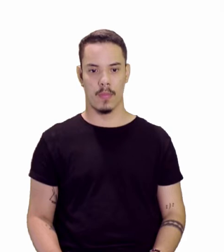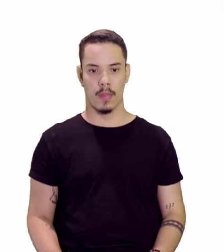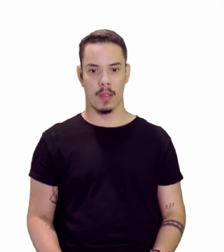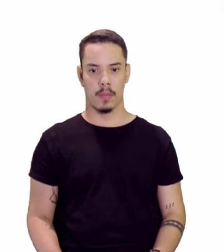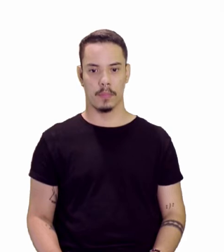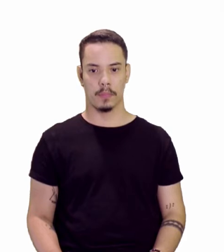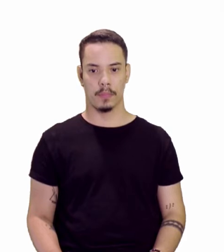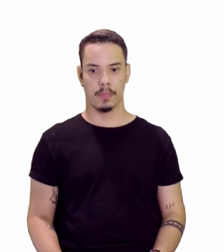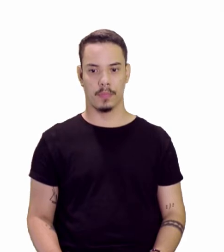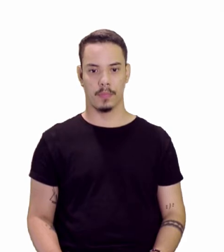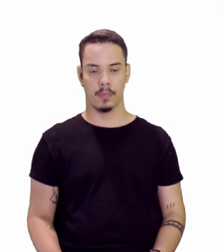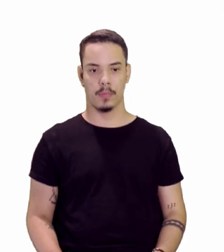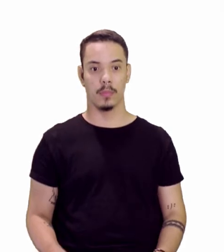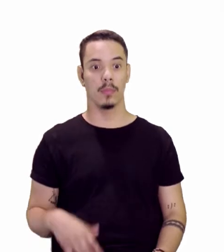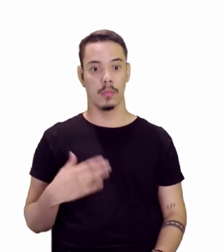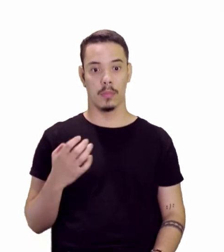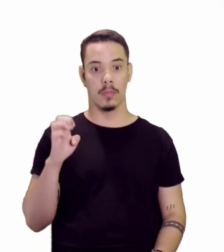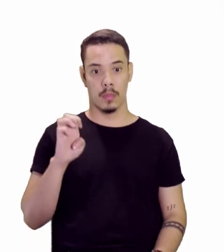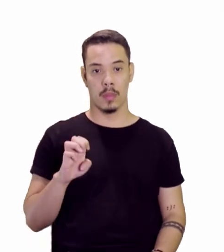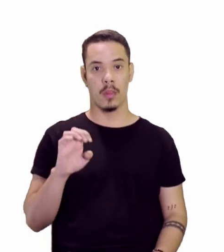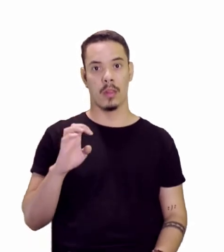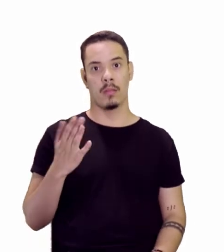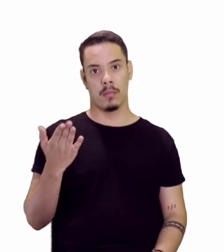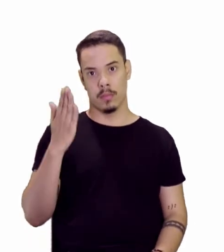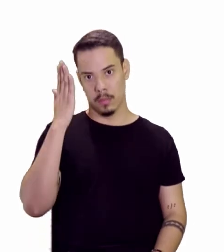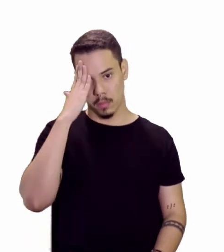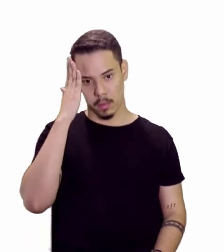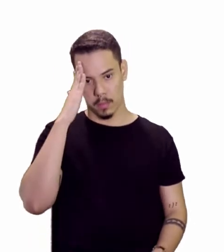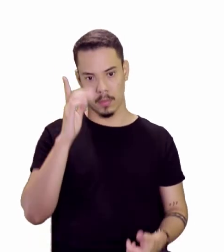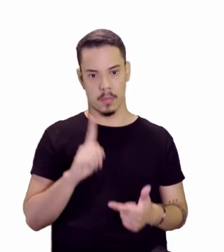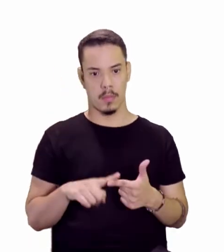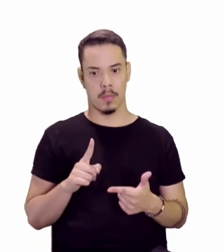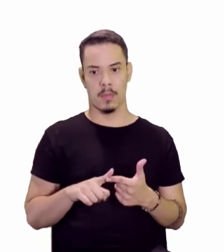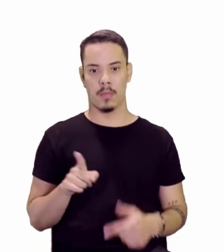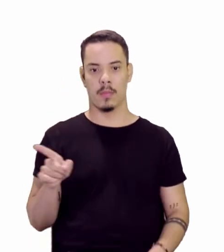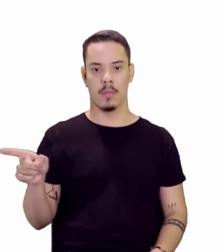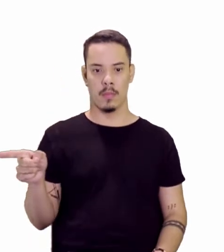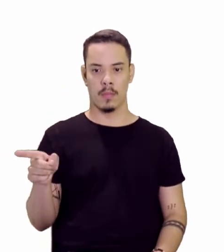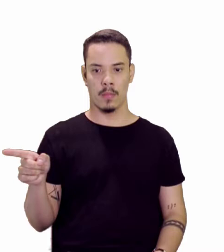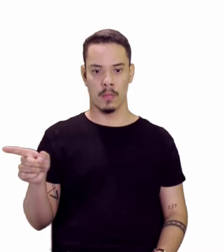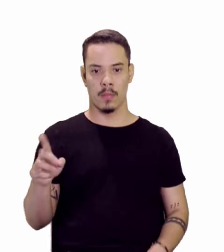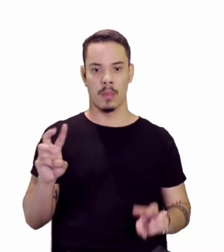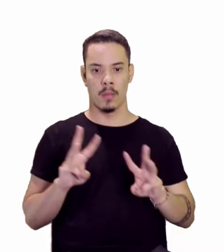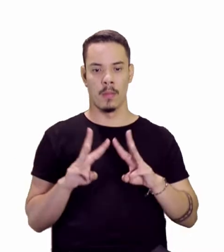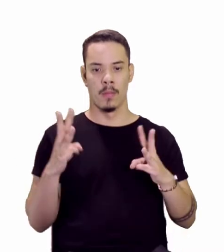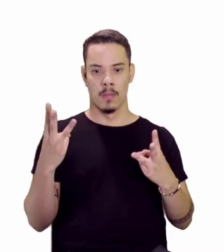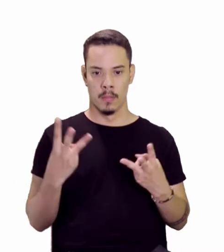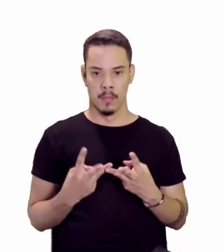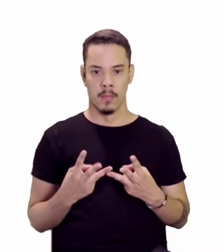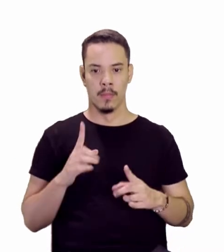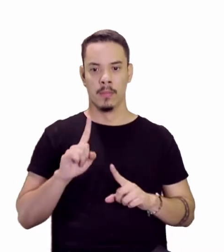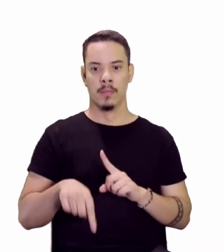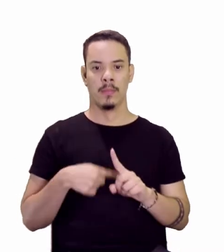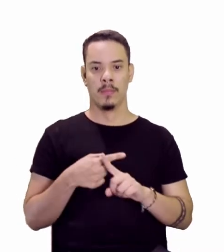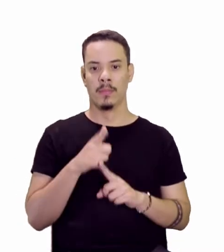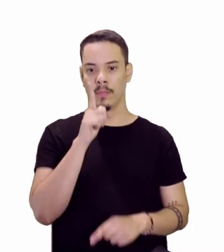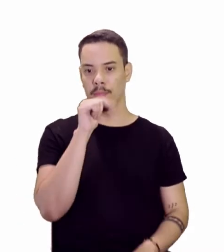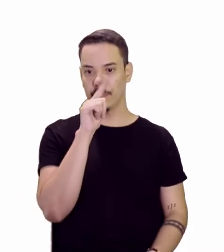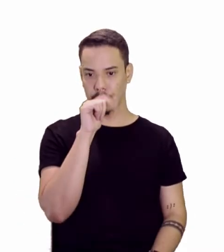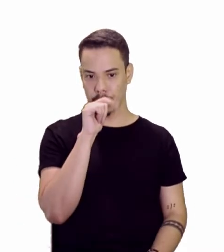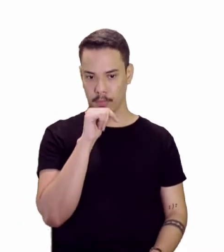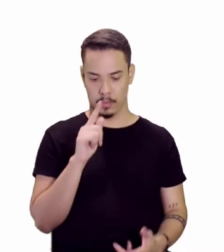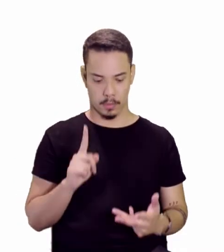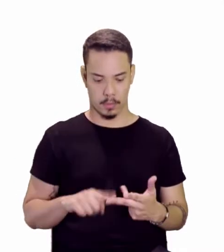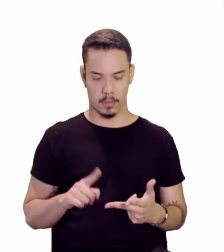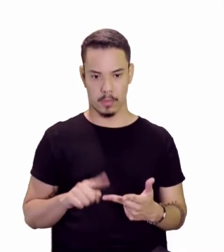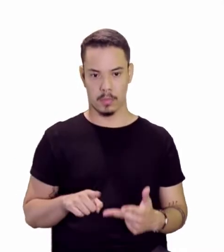E é o impulso, massa do líquido que é a força. Deslocado e aceleração. Na verdade, a gente não trabalha essa equação desse jeito com massa. A gente trabalha com